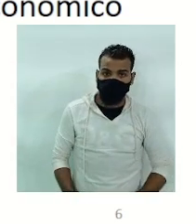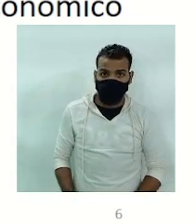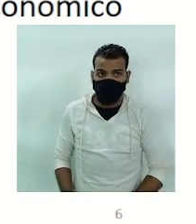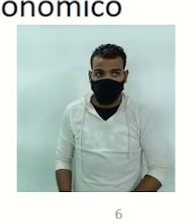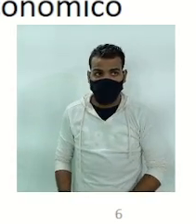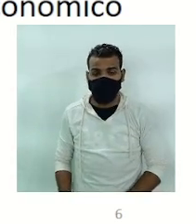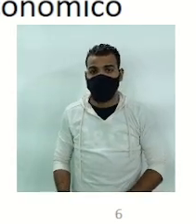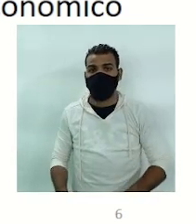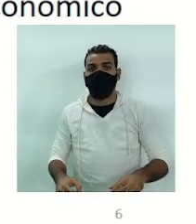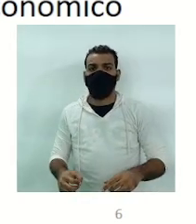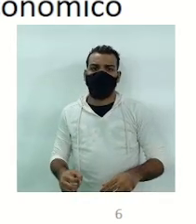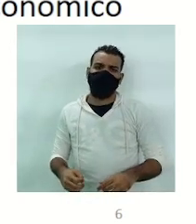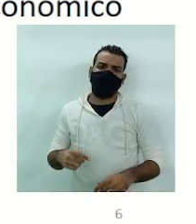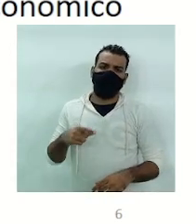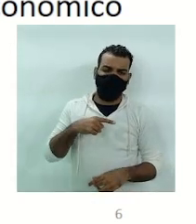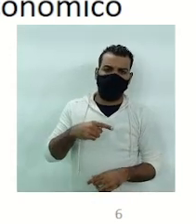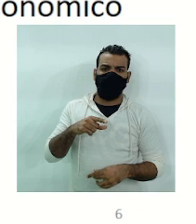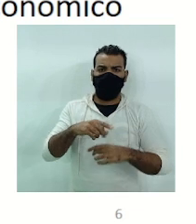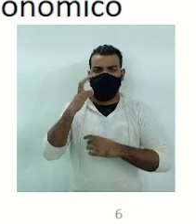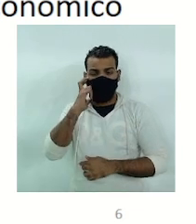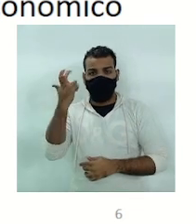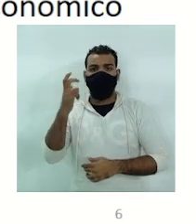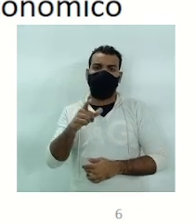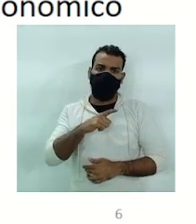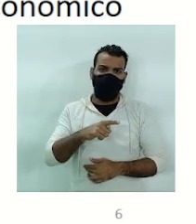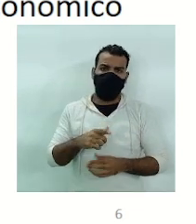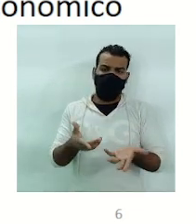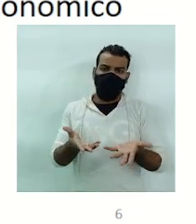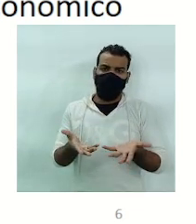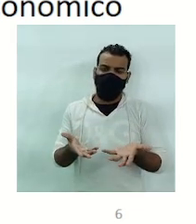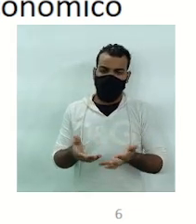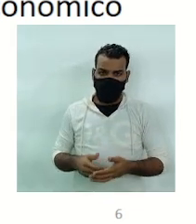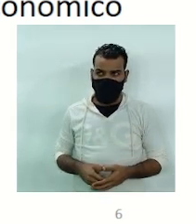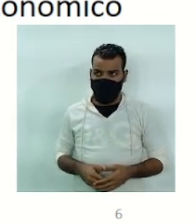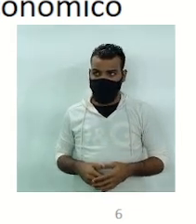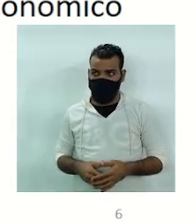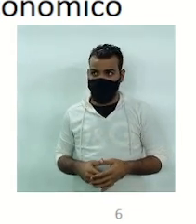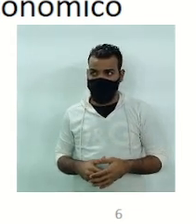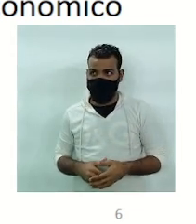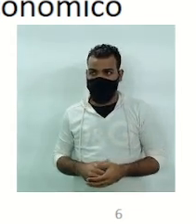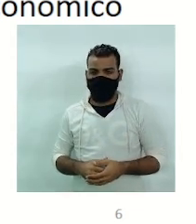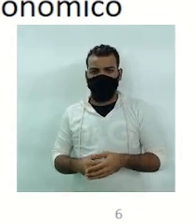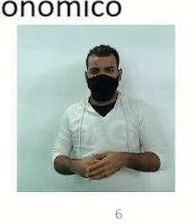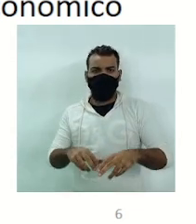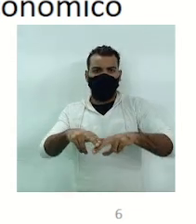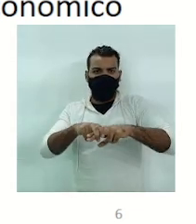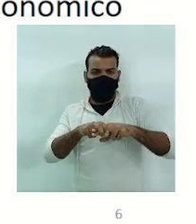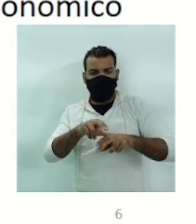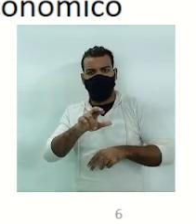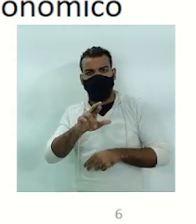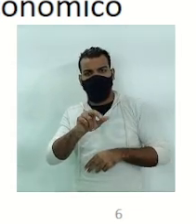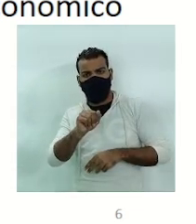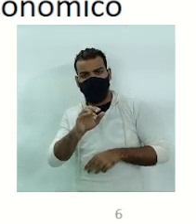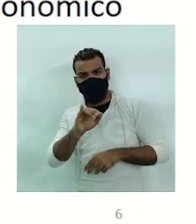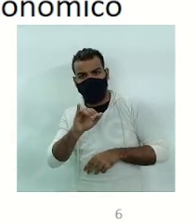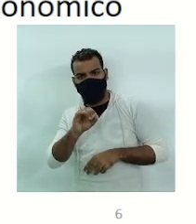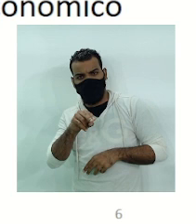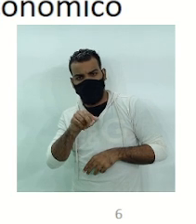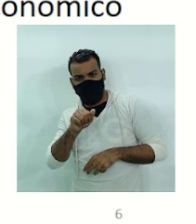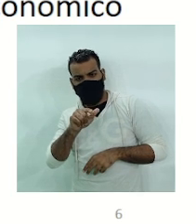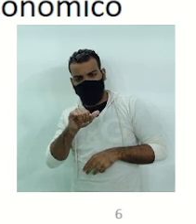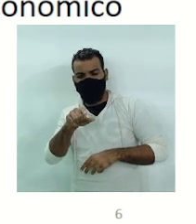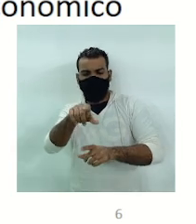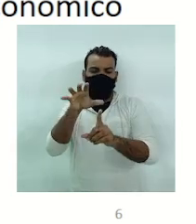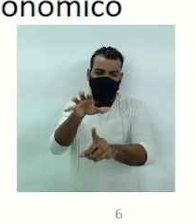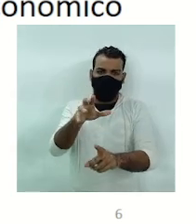regidas pelas práticas culturais cristãs, sustentando o racionalismo econômico do